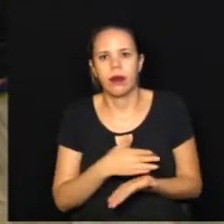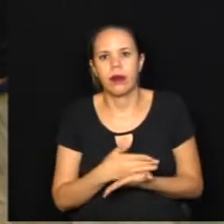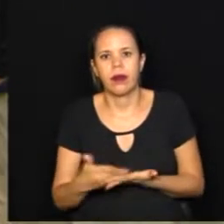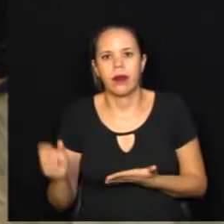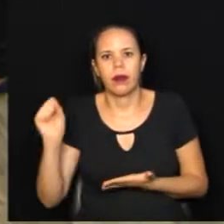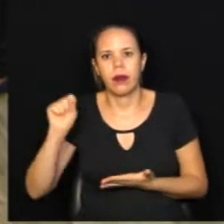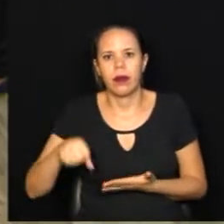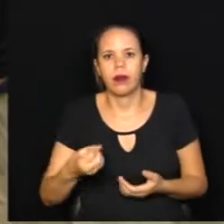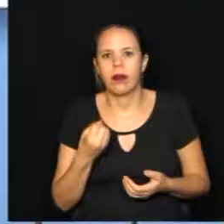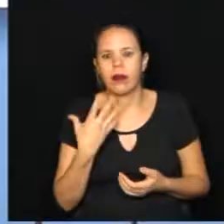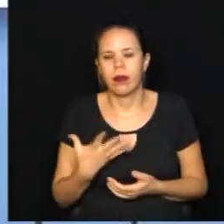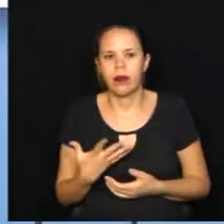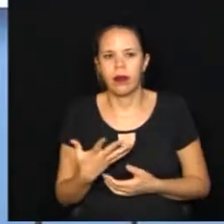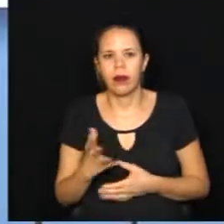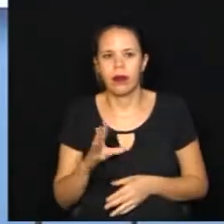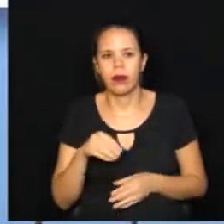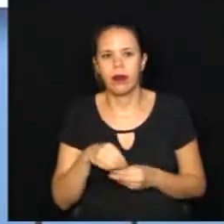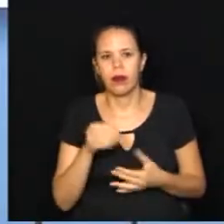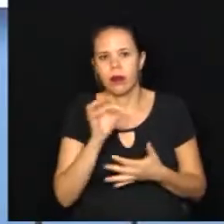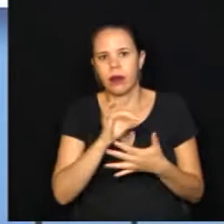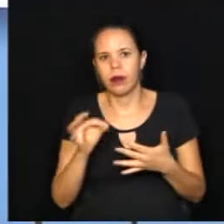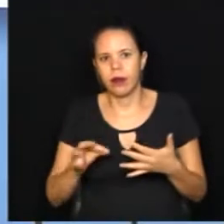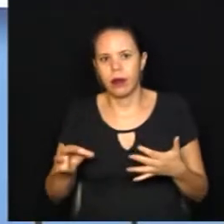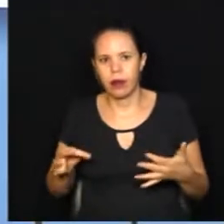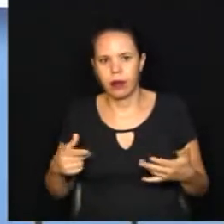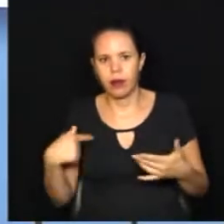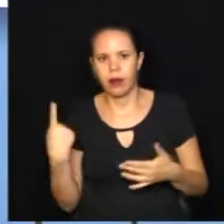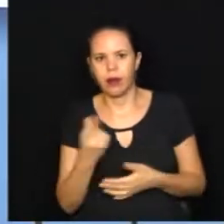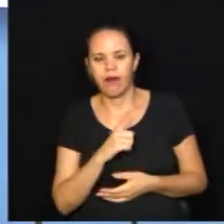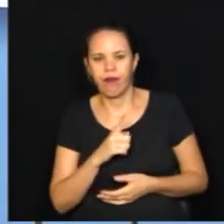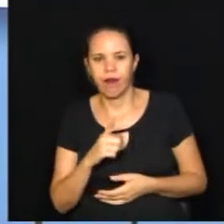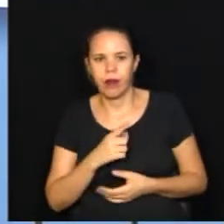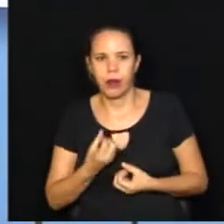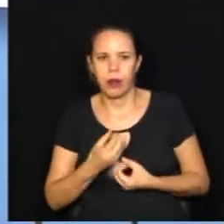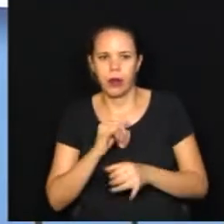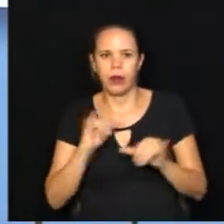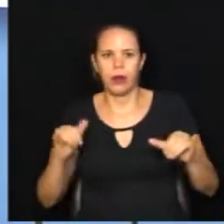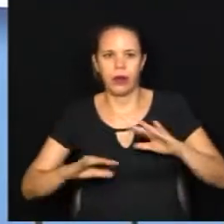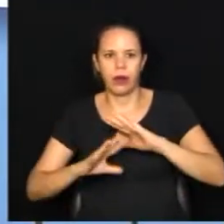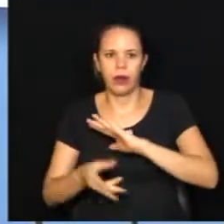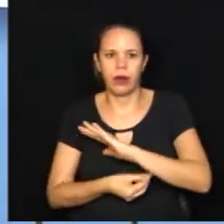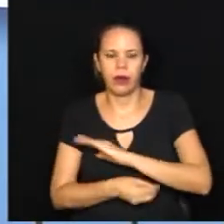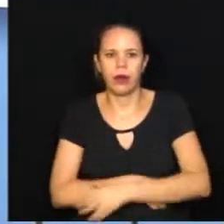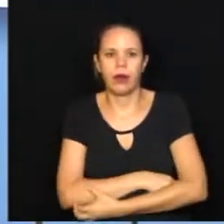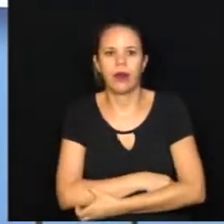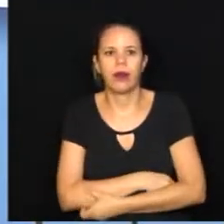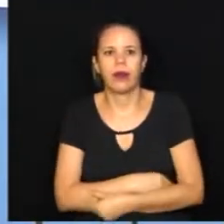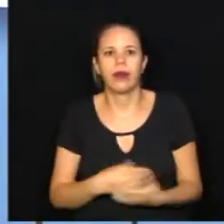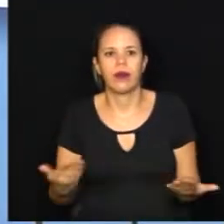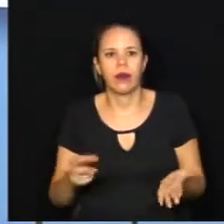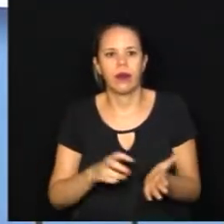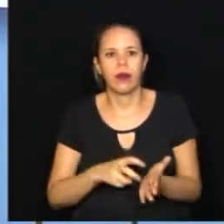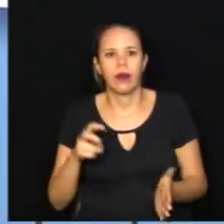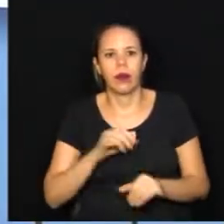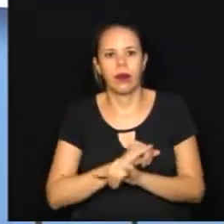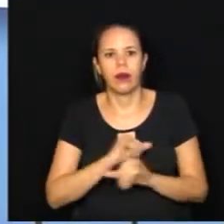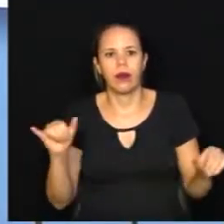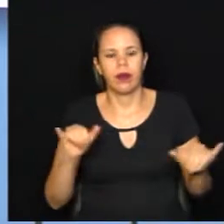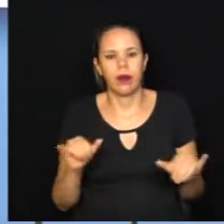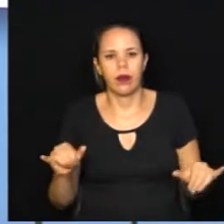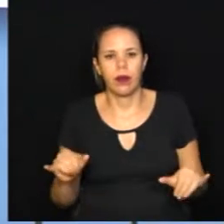sim com uma boa notícia dentre aí todas as que nós temos dado aqui no Câmara Total. Hoje de manhã foi anunciada